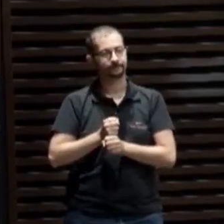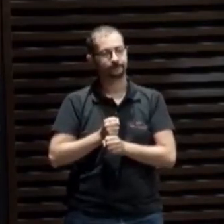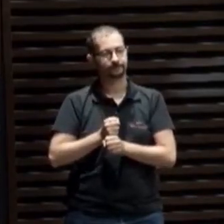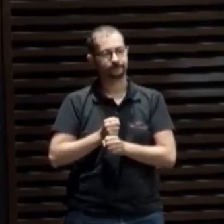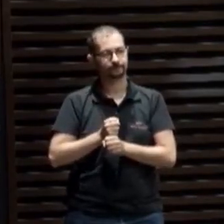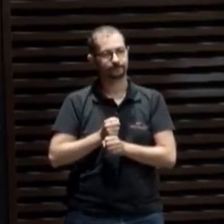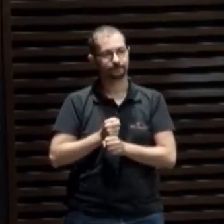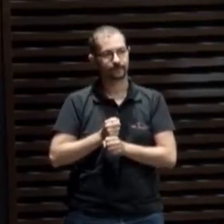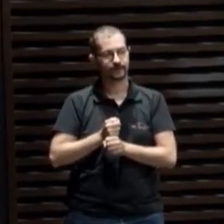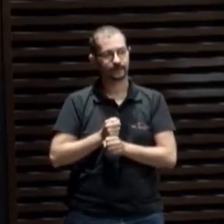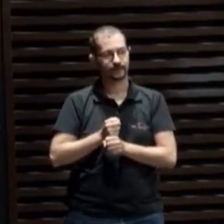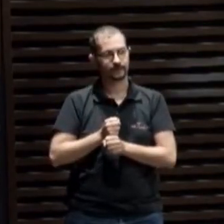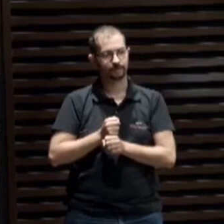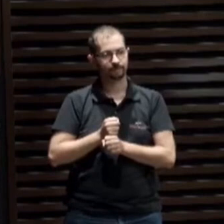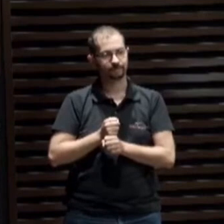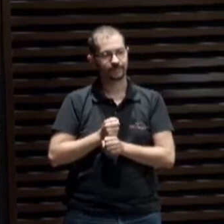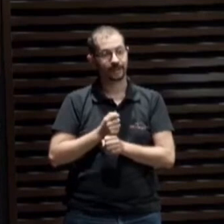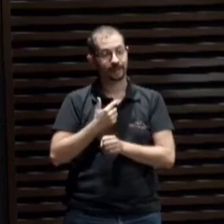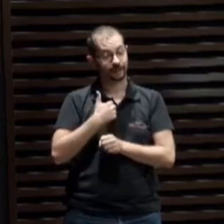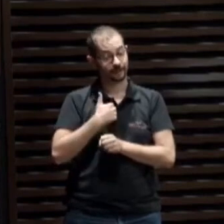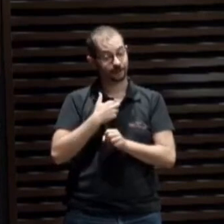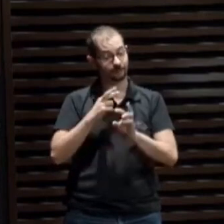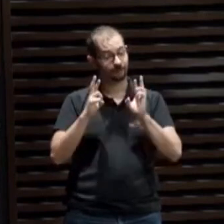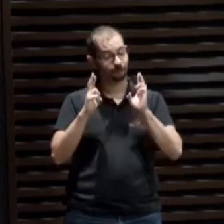do último capítulo, Jesus já voltou.